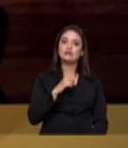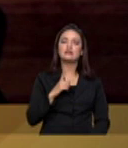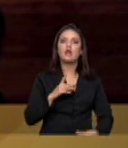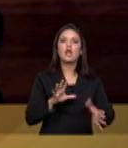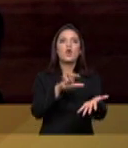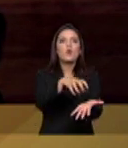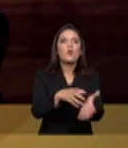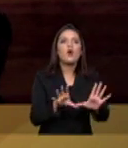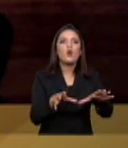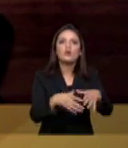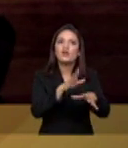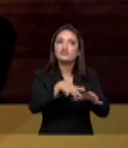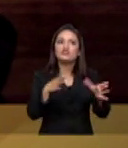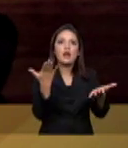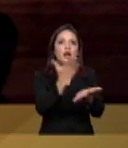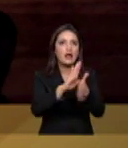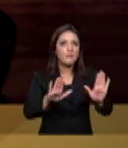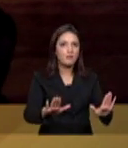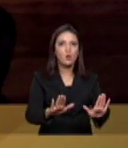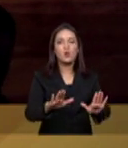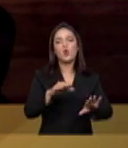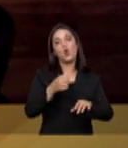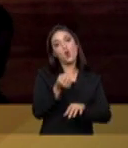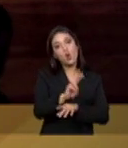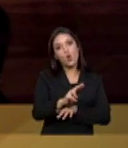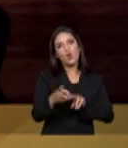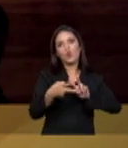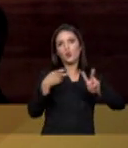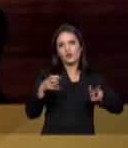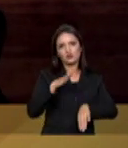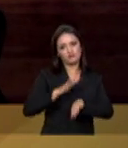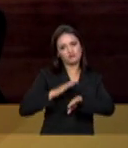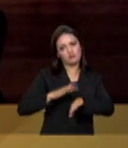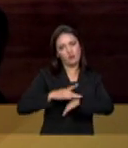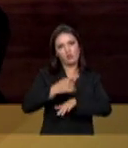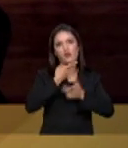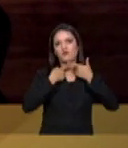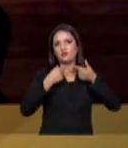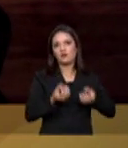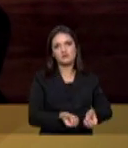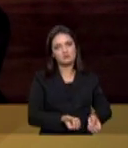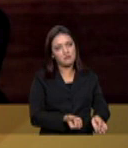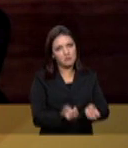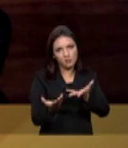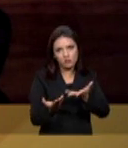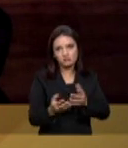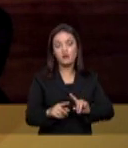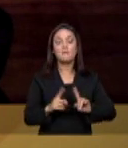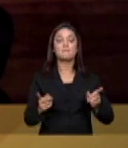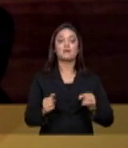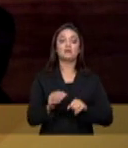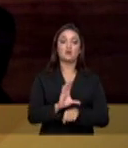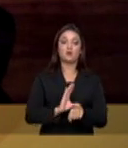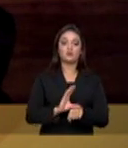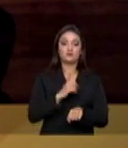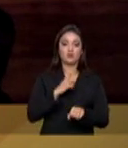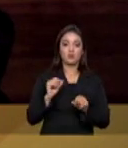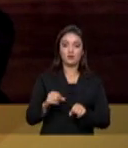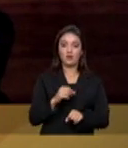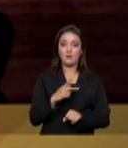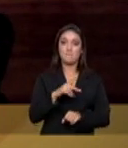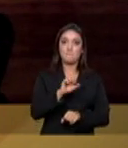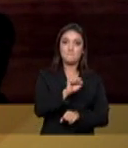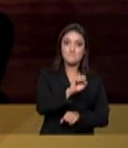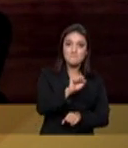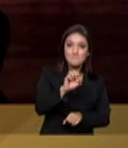instinto de forma voluntário a construção portanto repete o nome da Posse